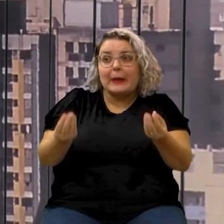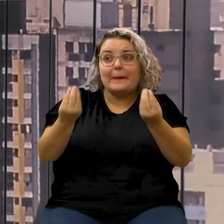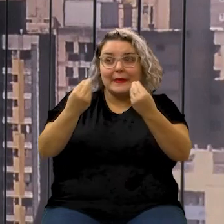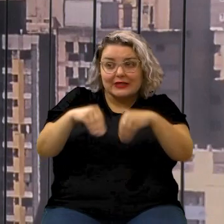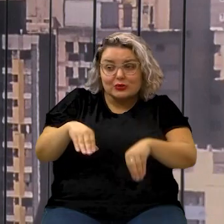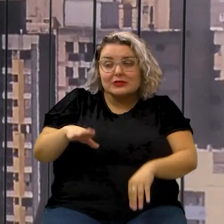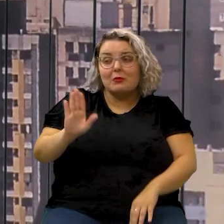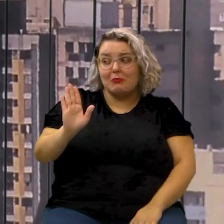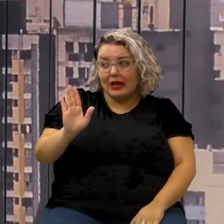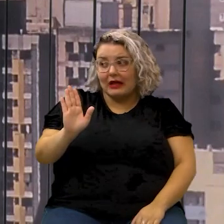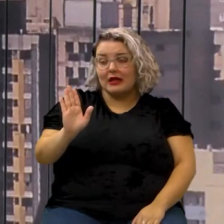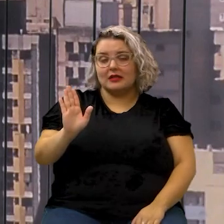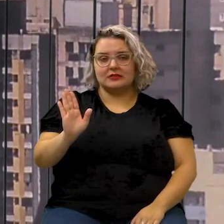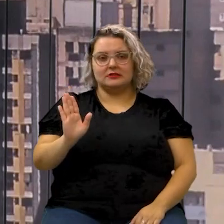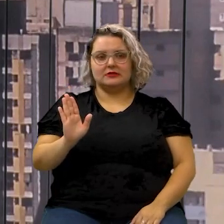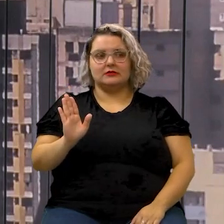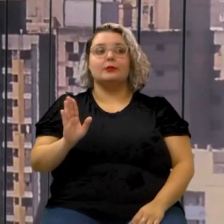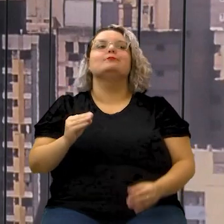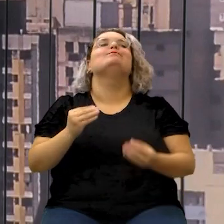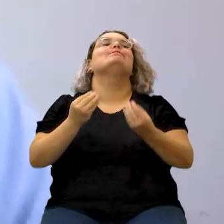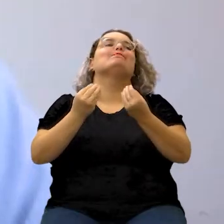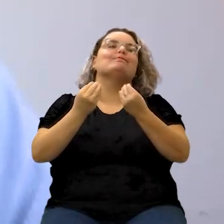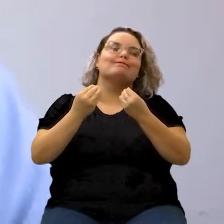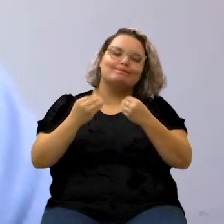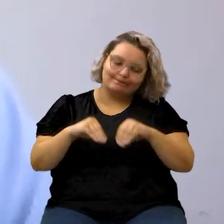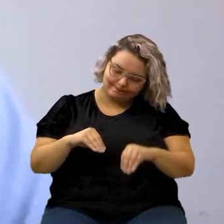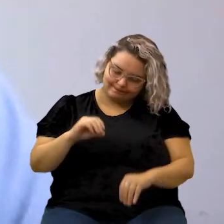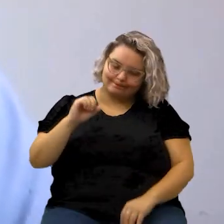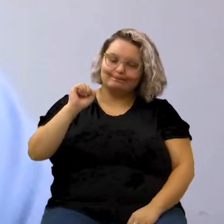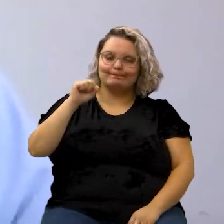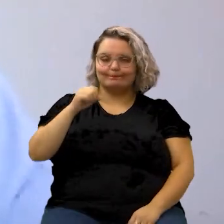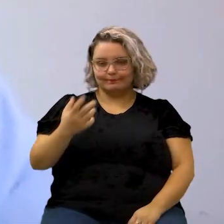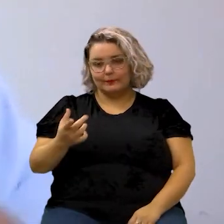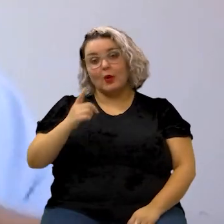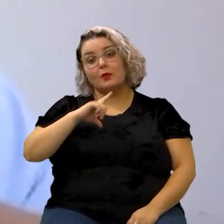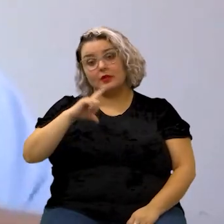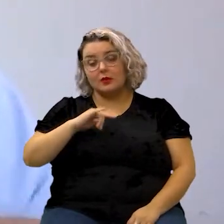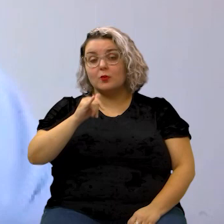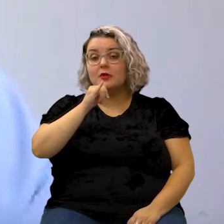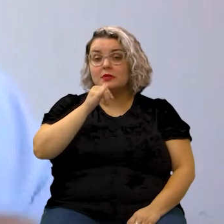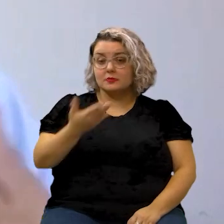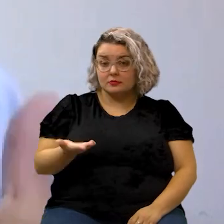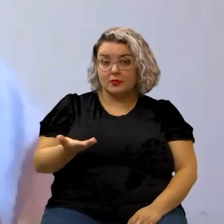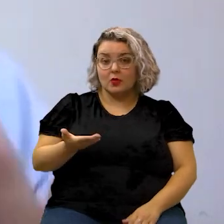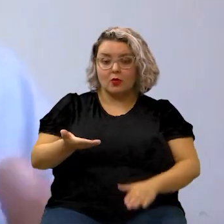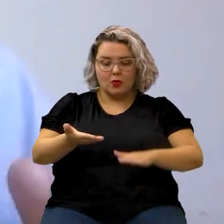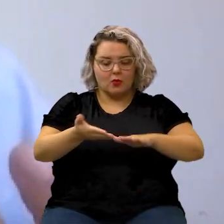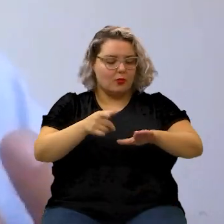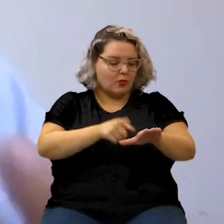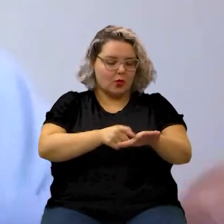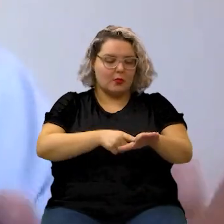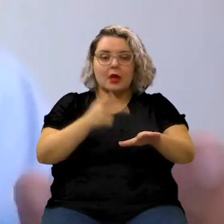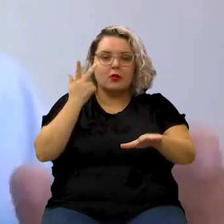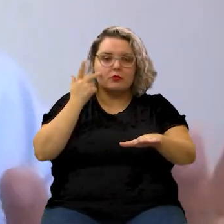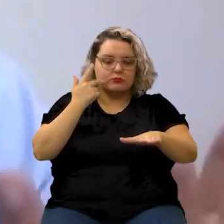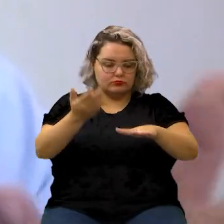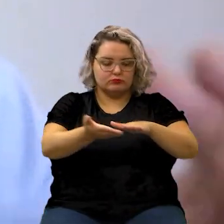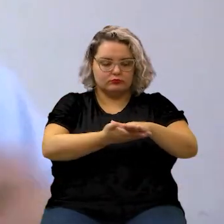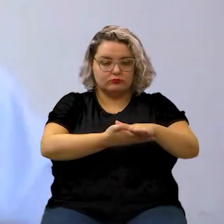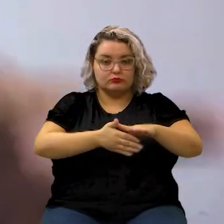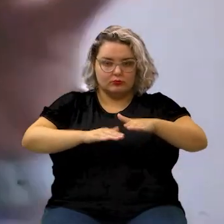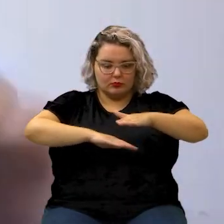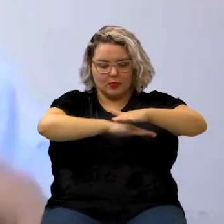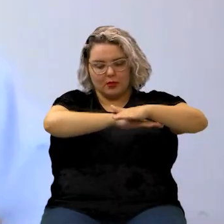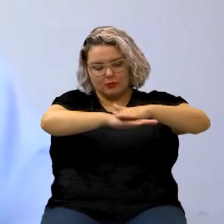prejudica ainda mais? Prejudica, né? Então, para a gente ter um exemplo do que seria um pé normal, nosso pé foi feito